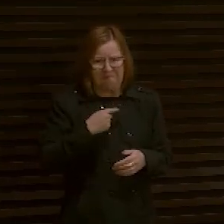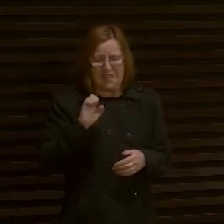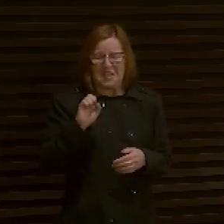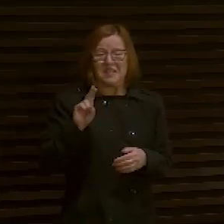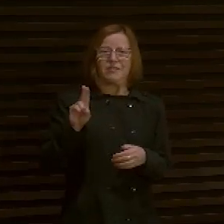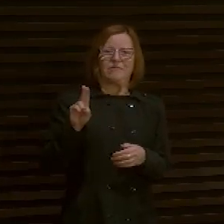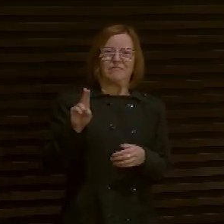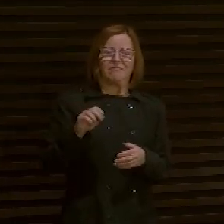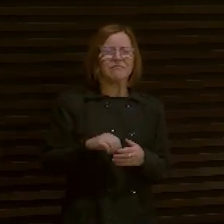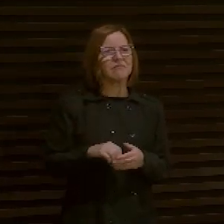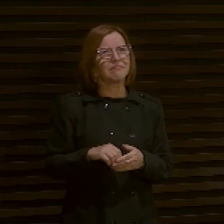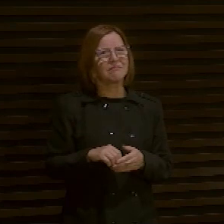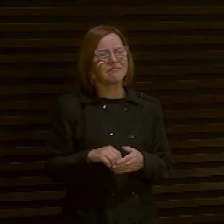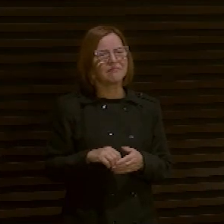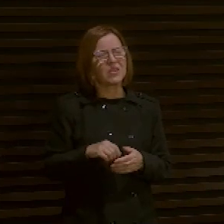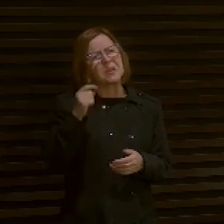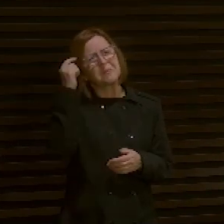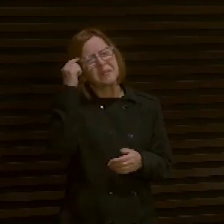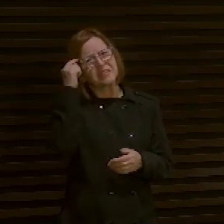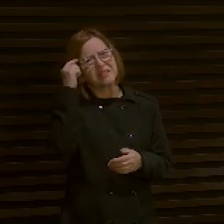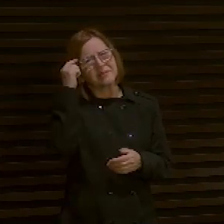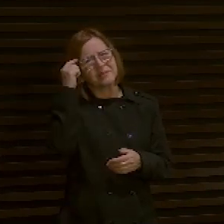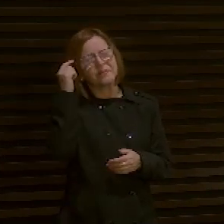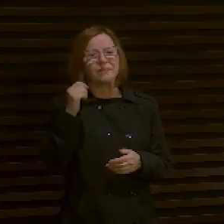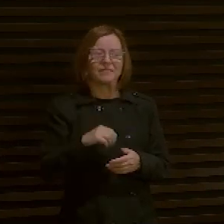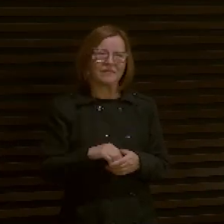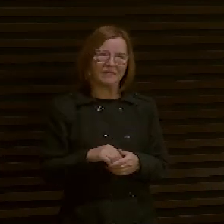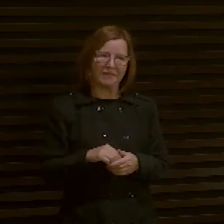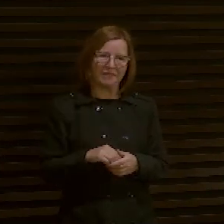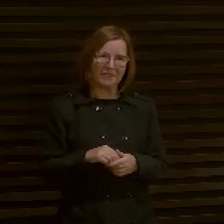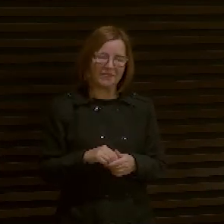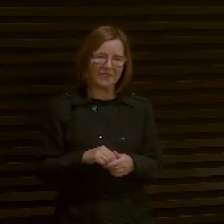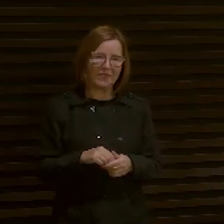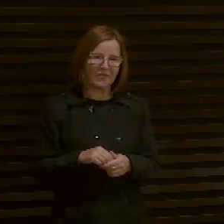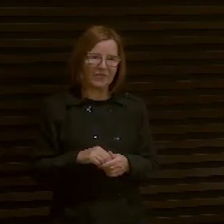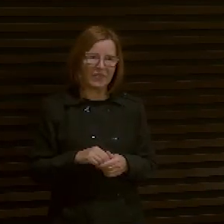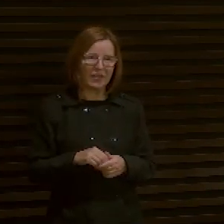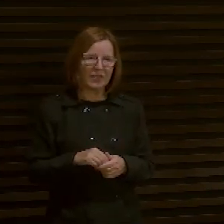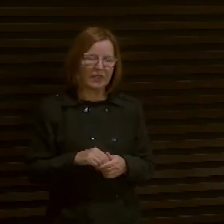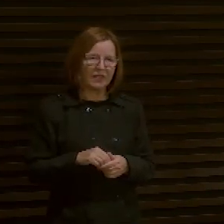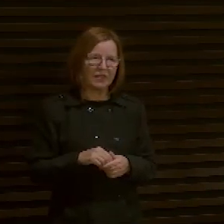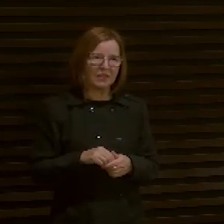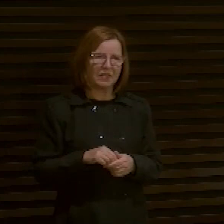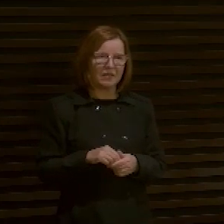O que eles devem ter pensado? Olha, aquele povo não tem misericórdia da gente mesmo? Aquele povo naquela cidade?